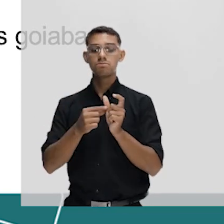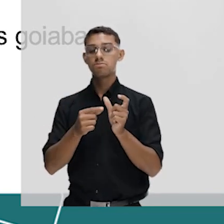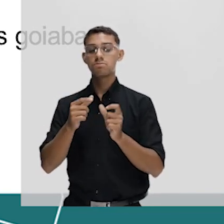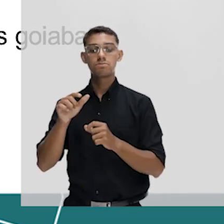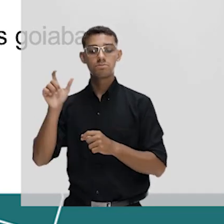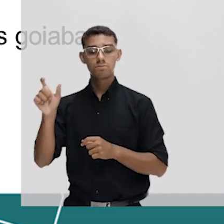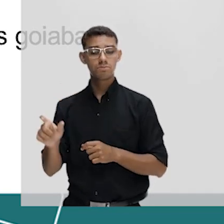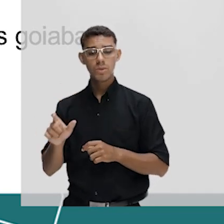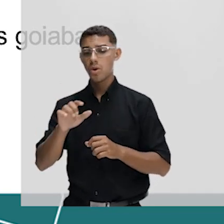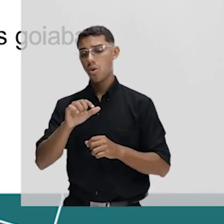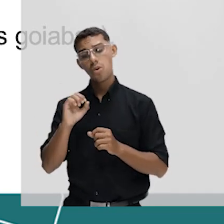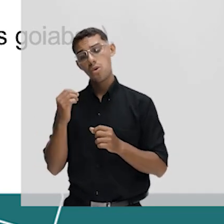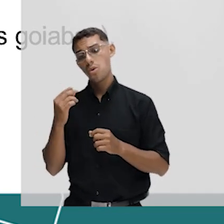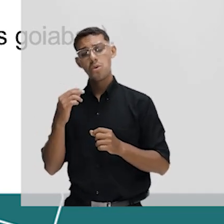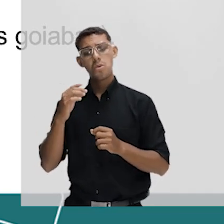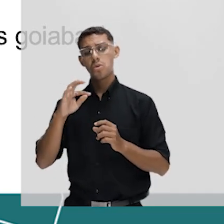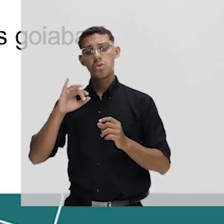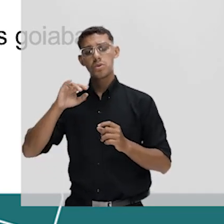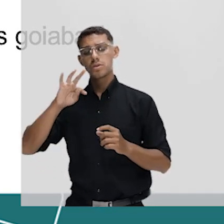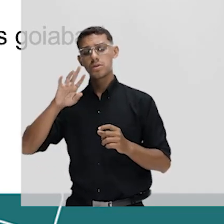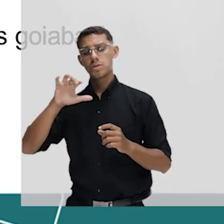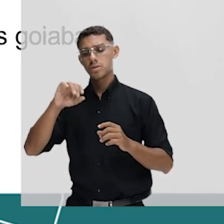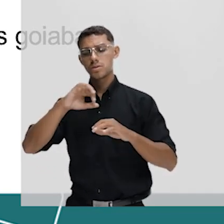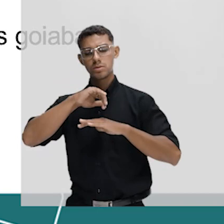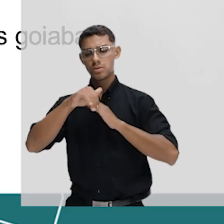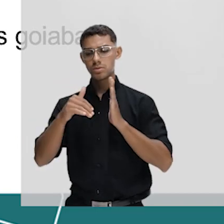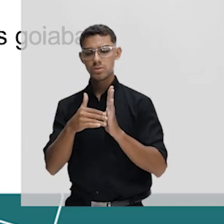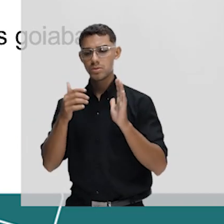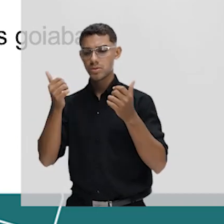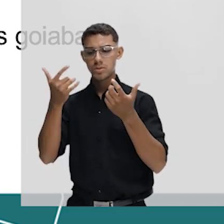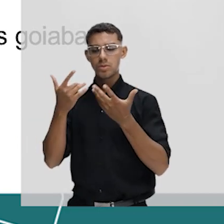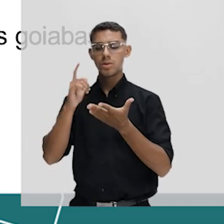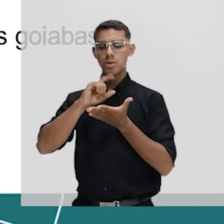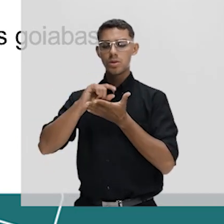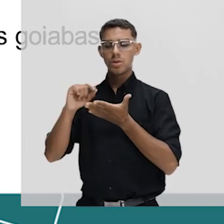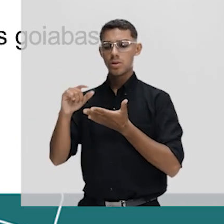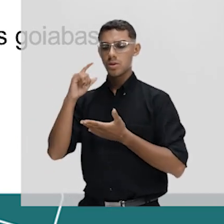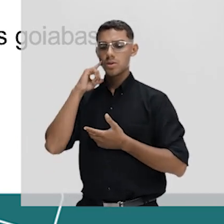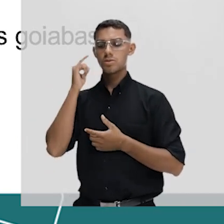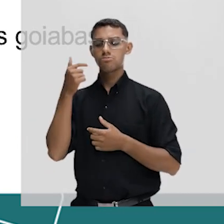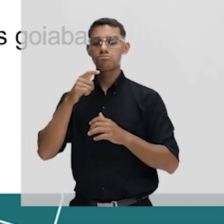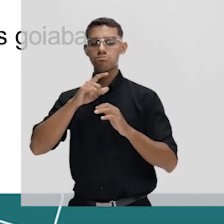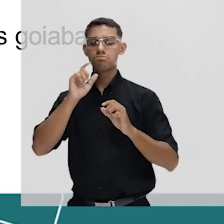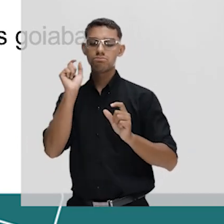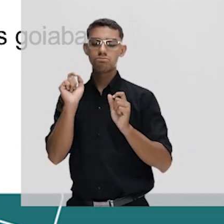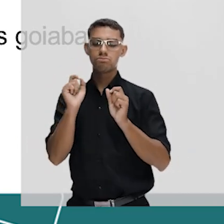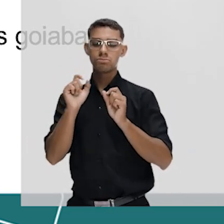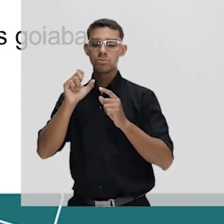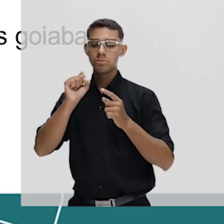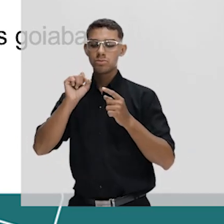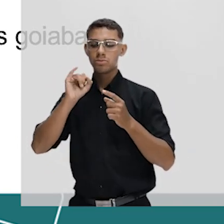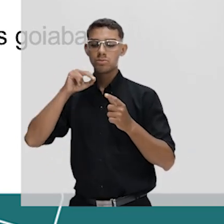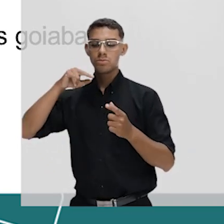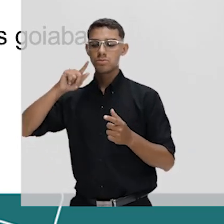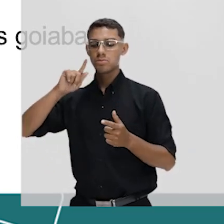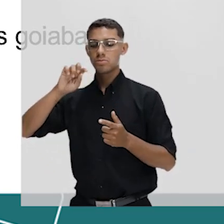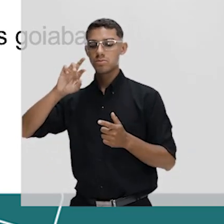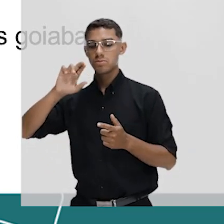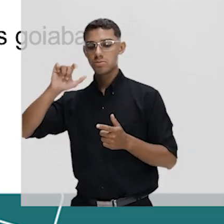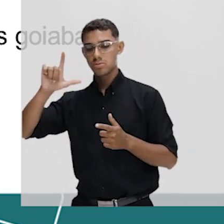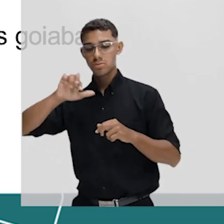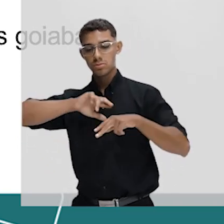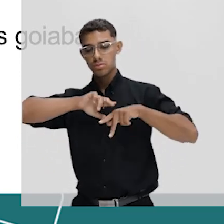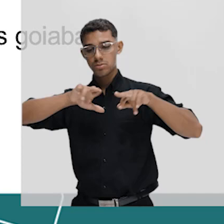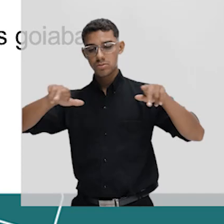seres ou uma espécie inteira. Dessa forma, o artigo é empregado no singular, entretanto, faz referência a uma pluralidade de